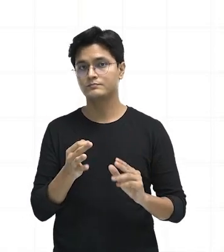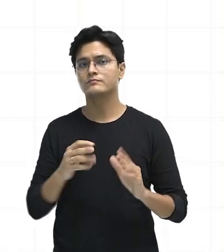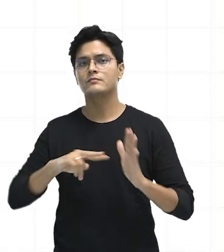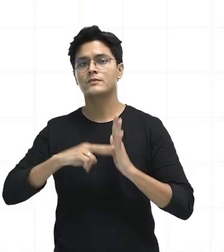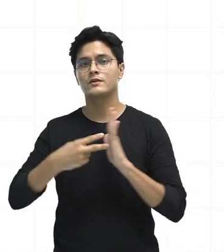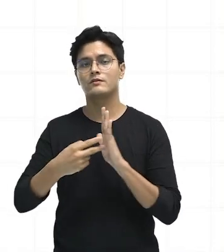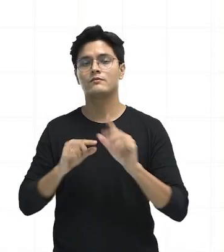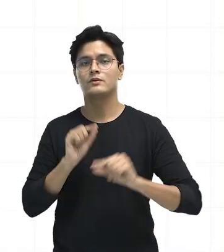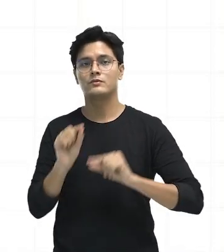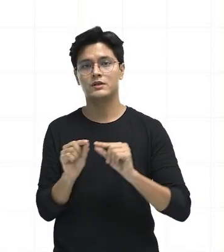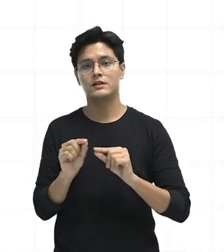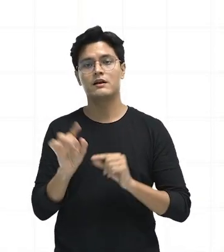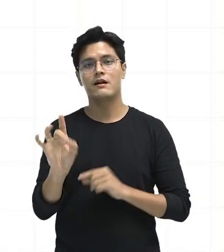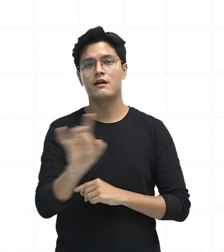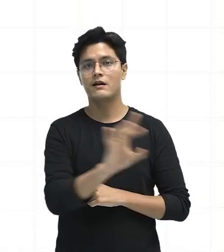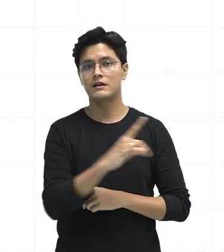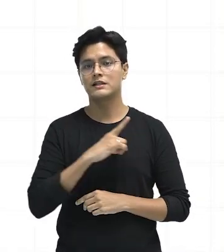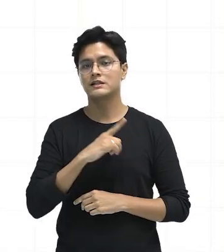Isso quer dizer que